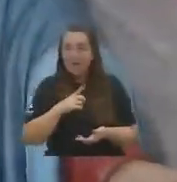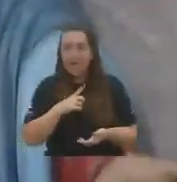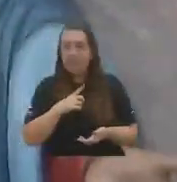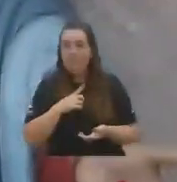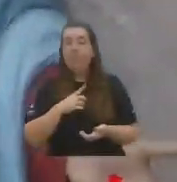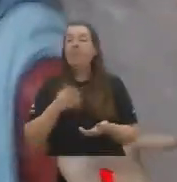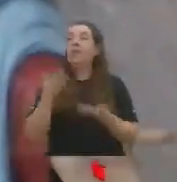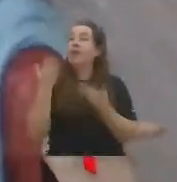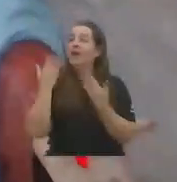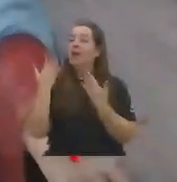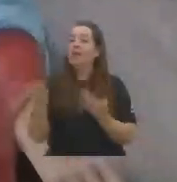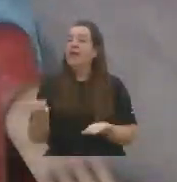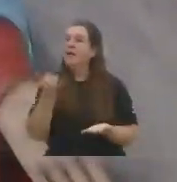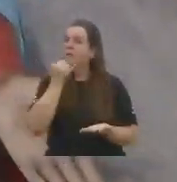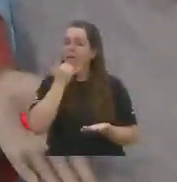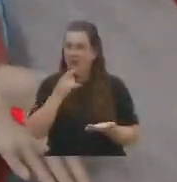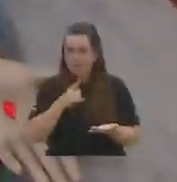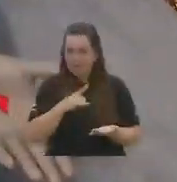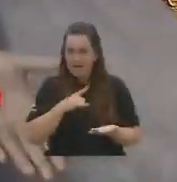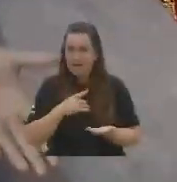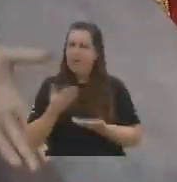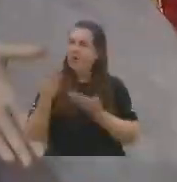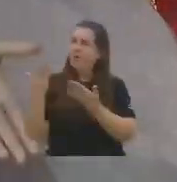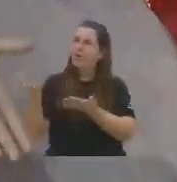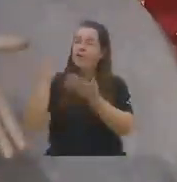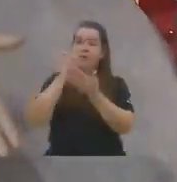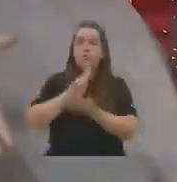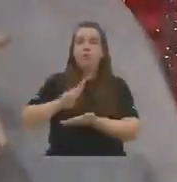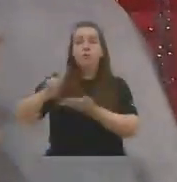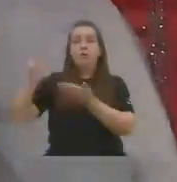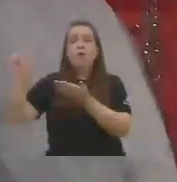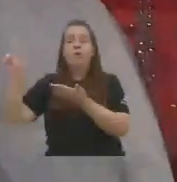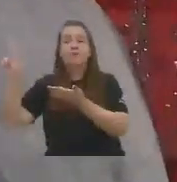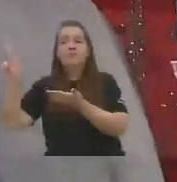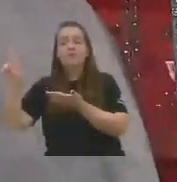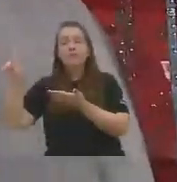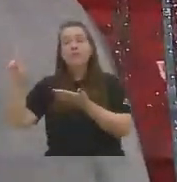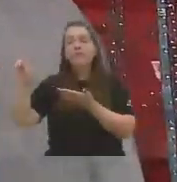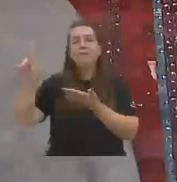piedade, tem piedade, ó